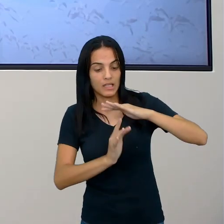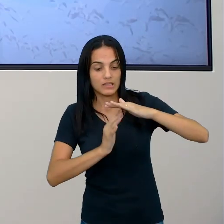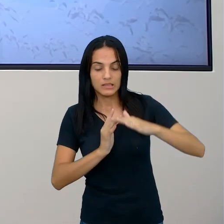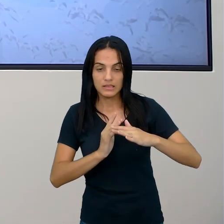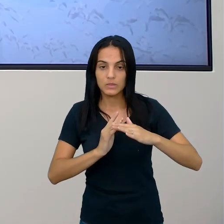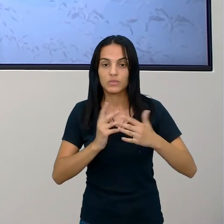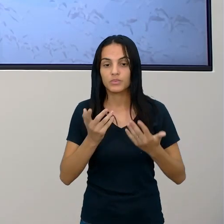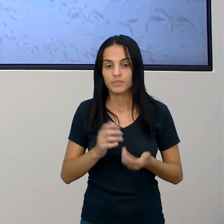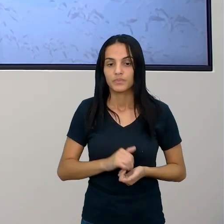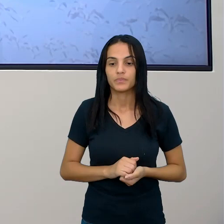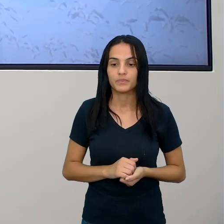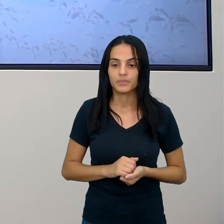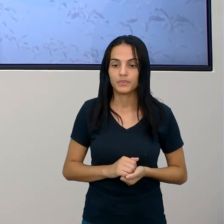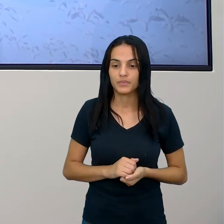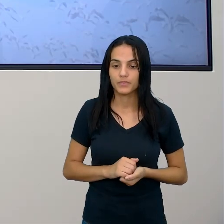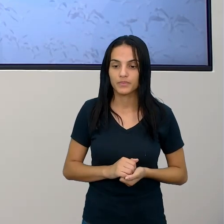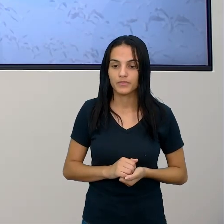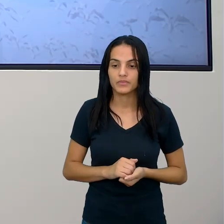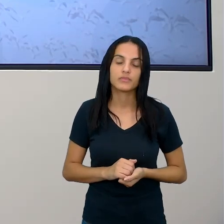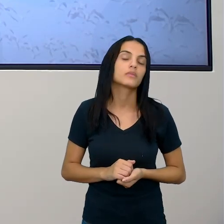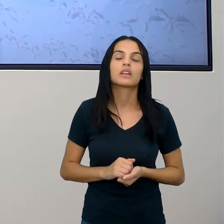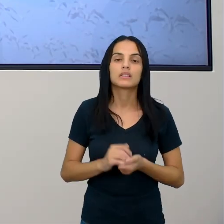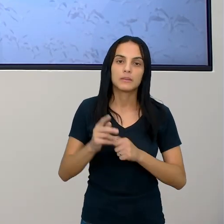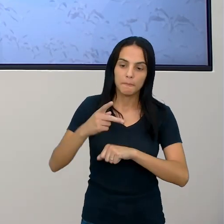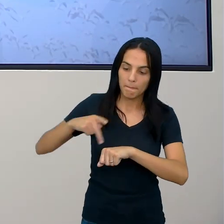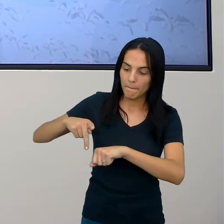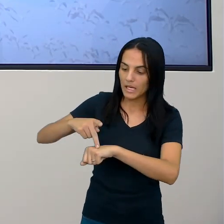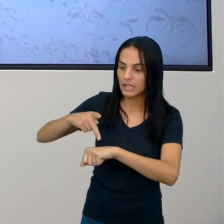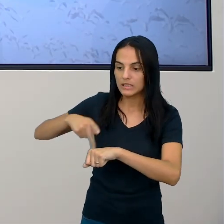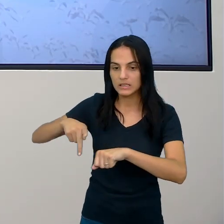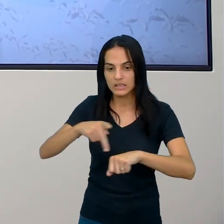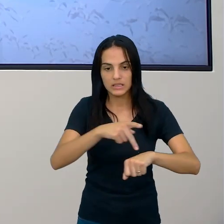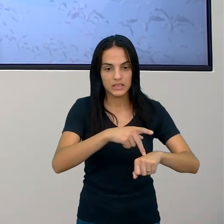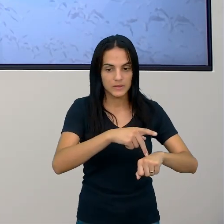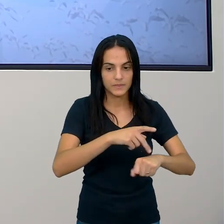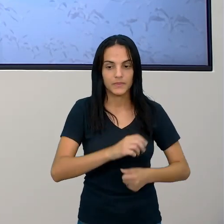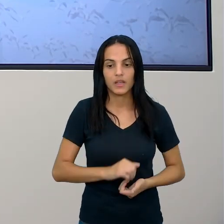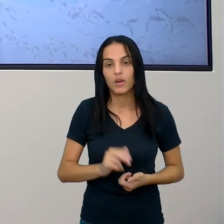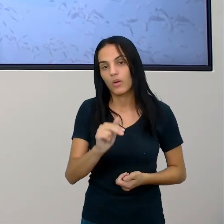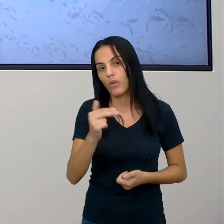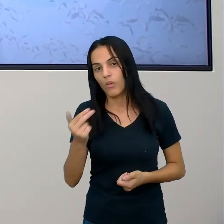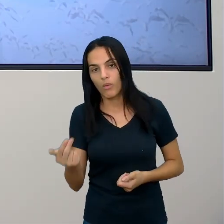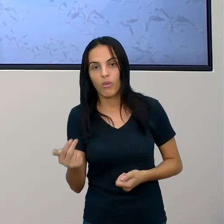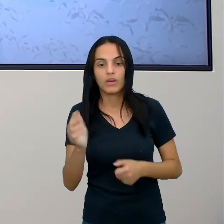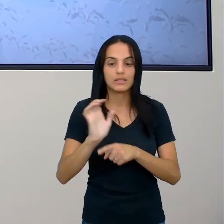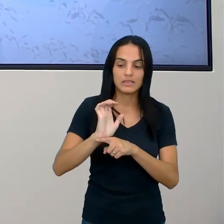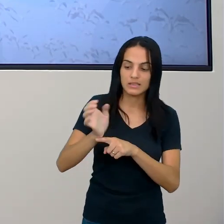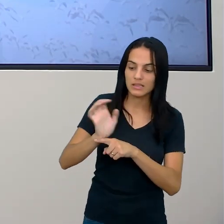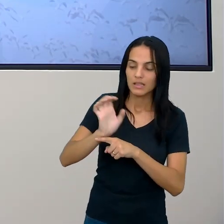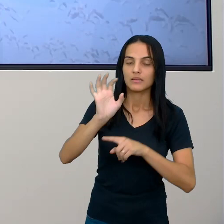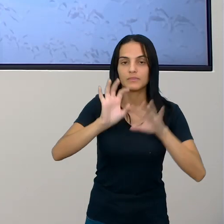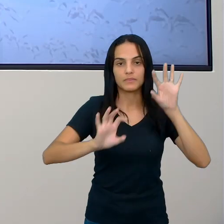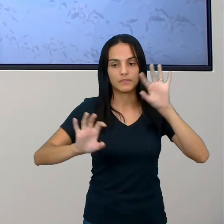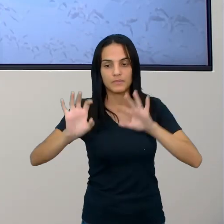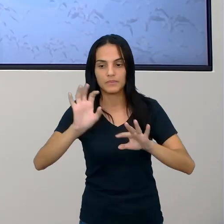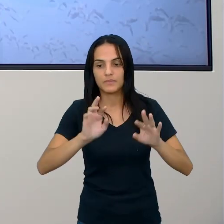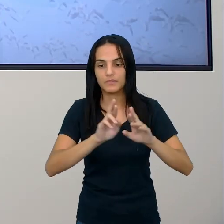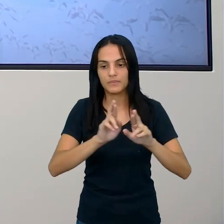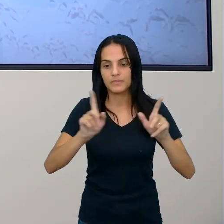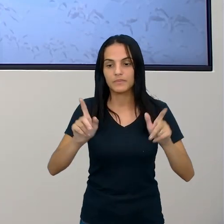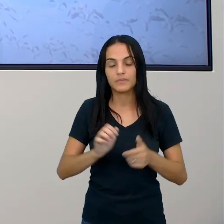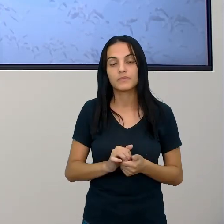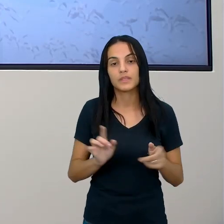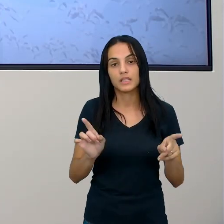né, entre países, entre estados, nações diferentes,